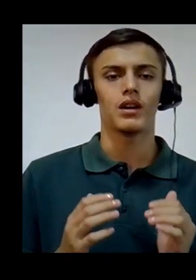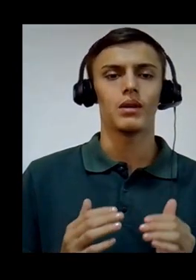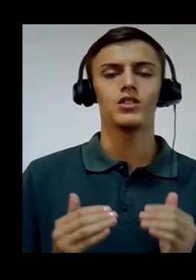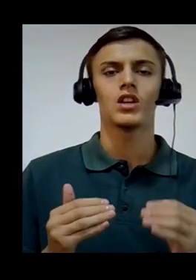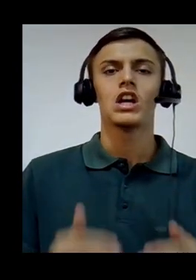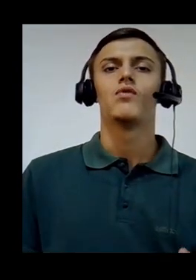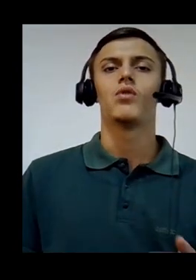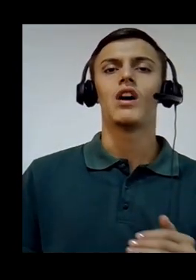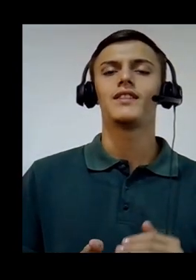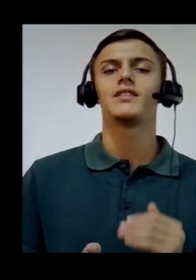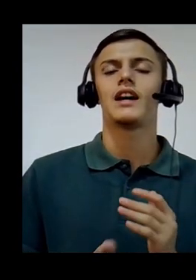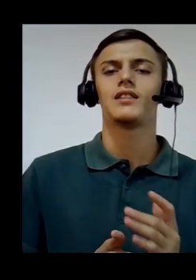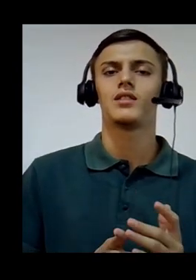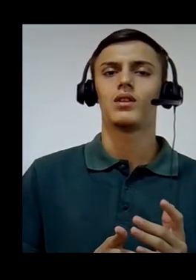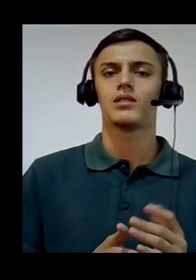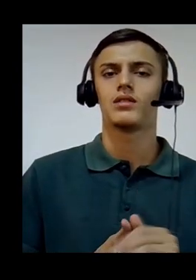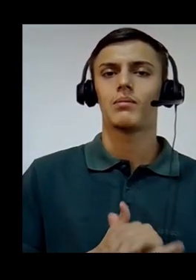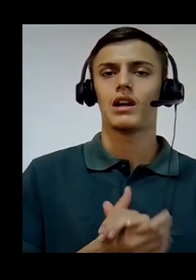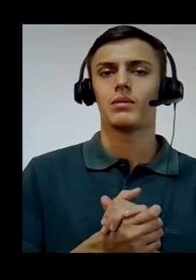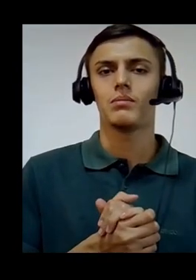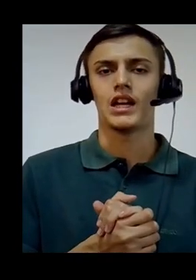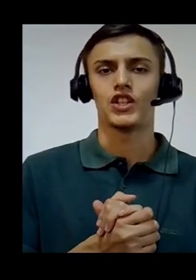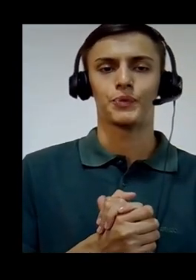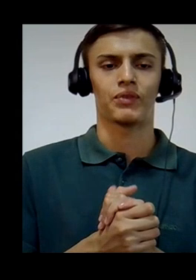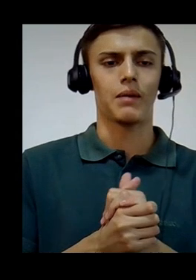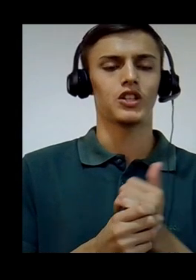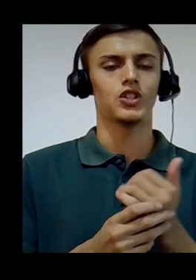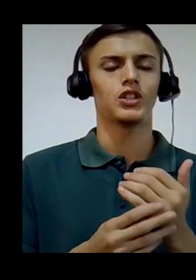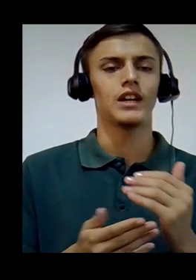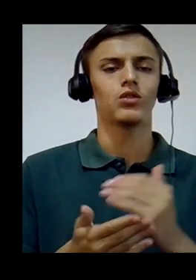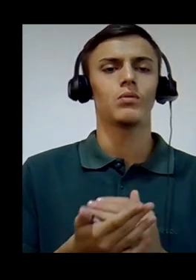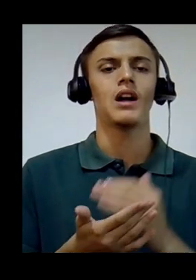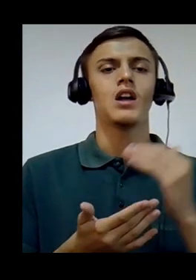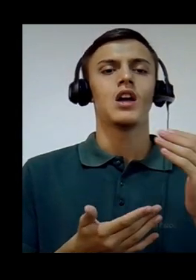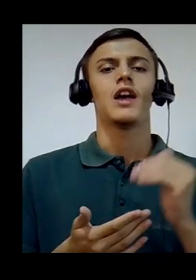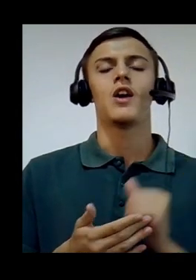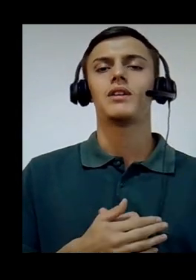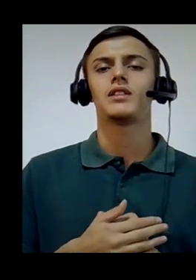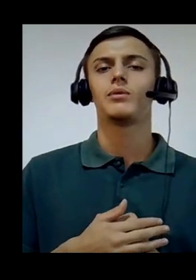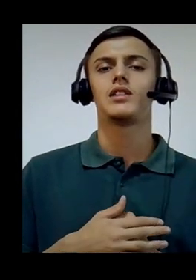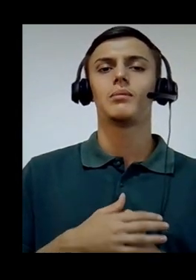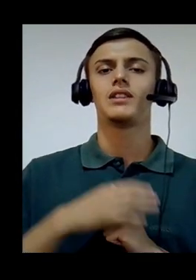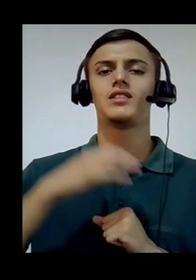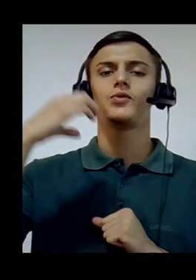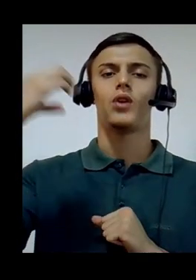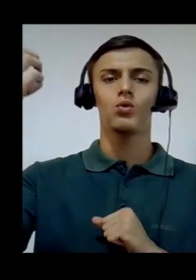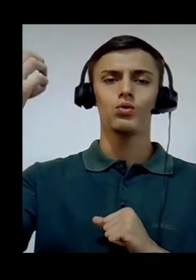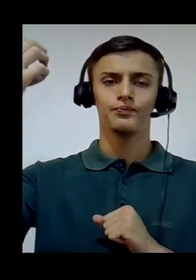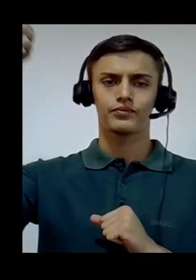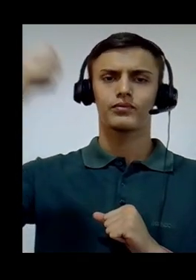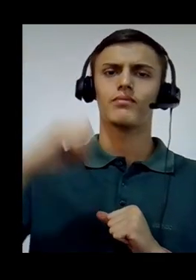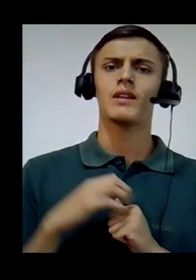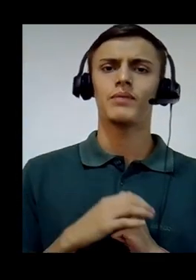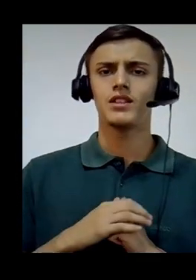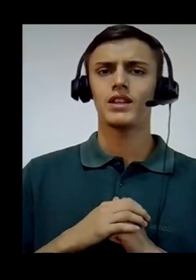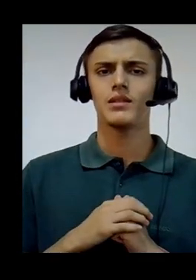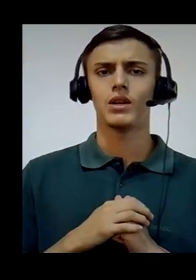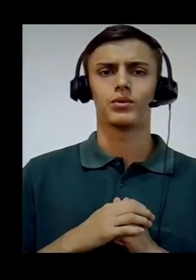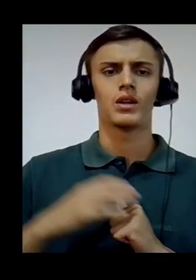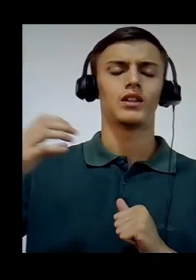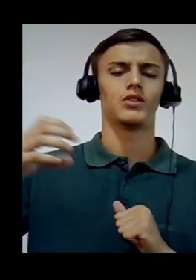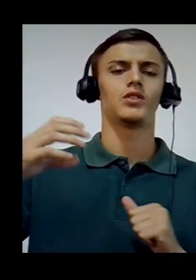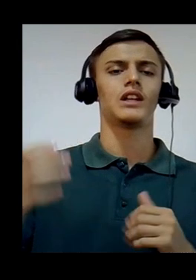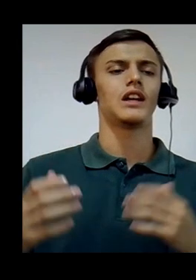Não. Primeiramente, vou avisar a segurança do trabalho e meio ambiente, tá? Para a gente ir lá e tomar uma ação em cima desse foco